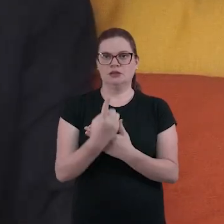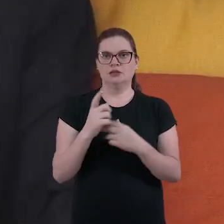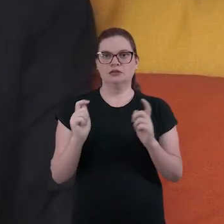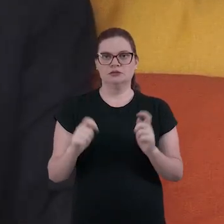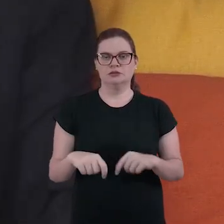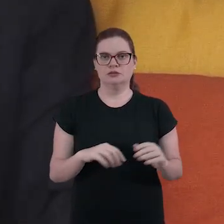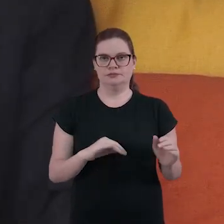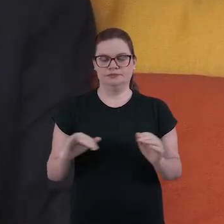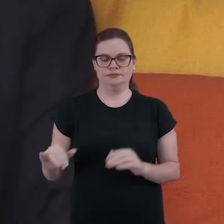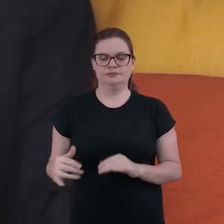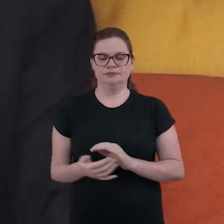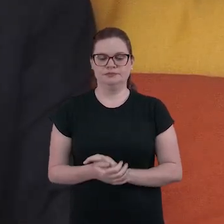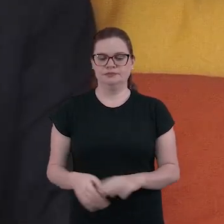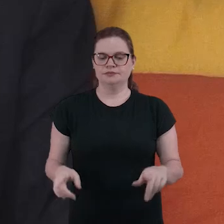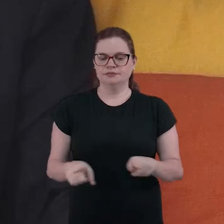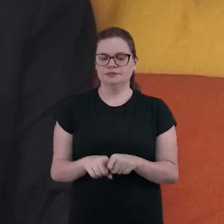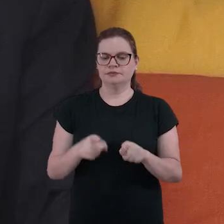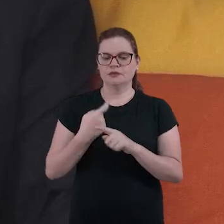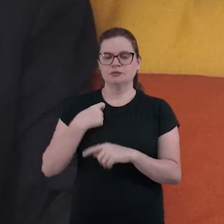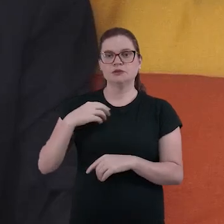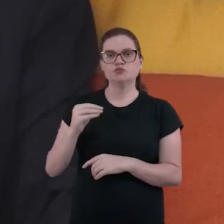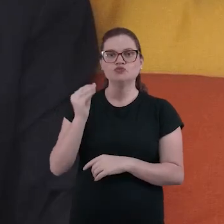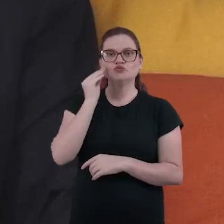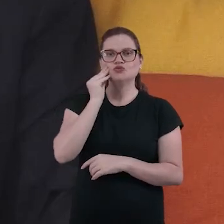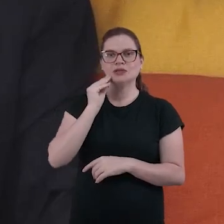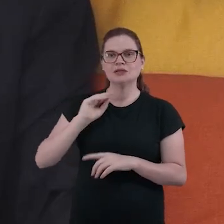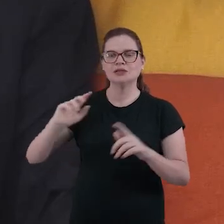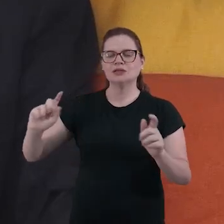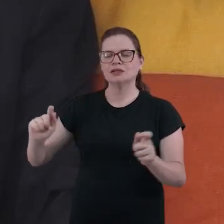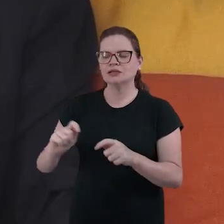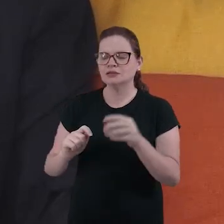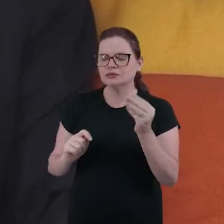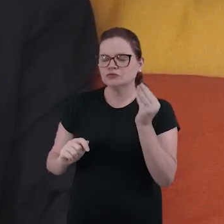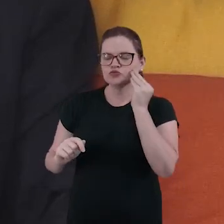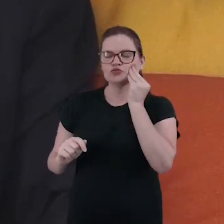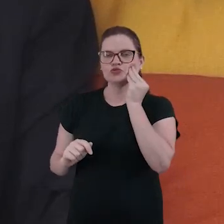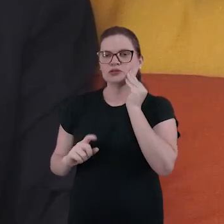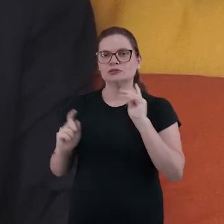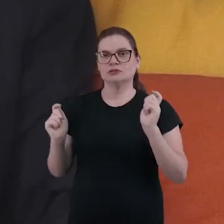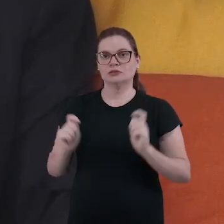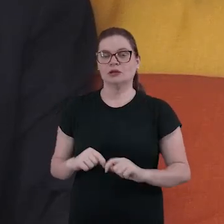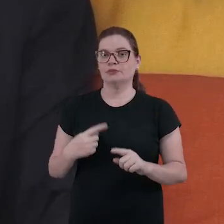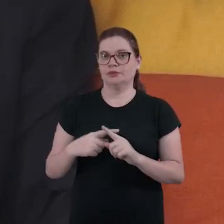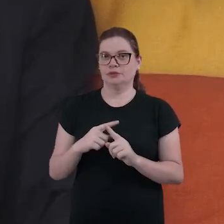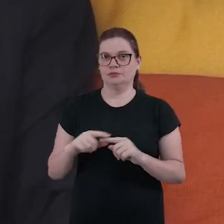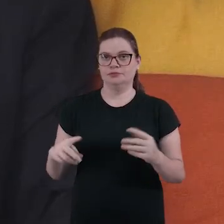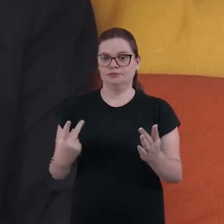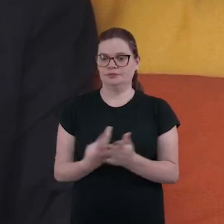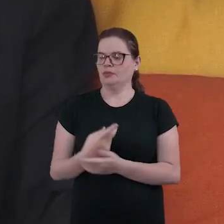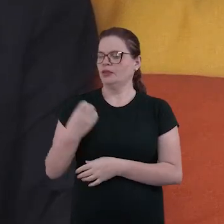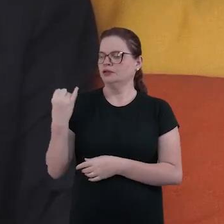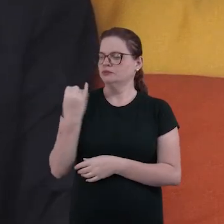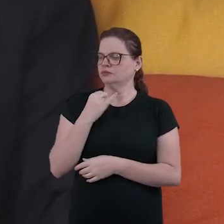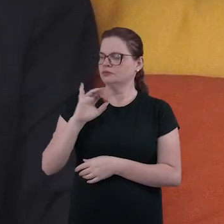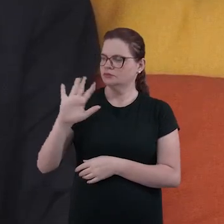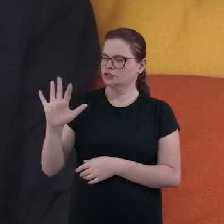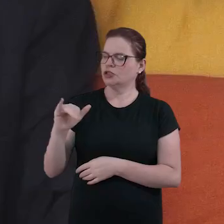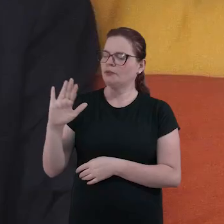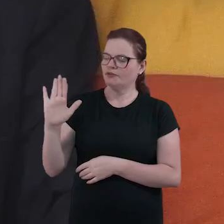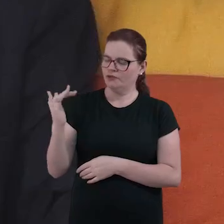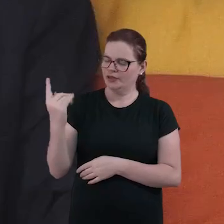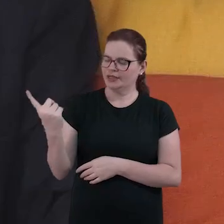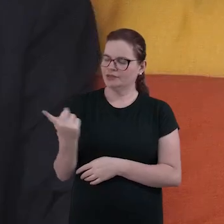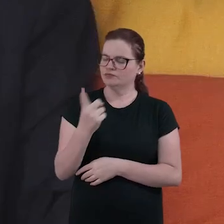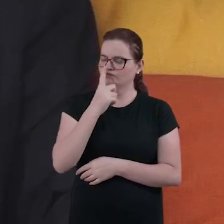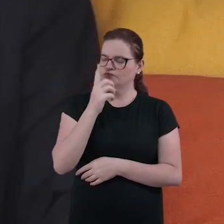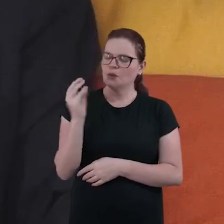Trindade. E o beijo, detalhe importante, né? Isaque chamou,